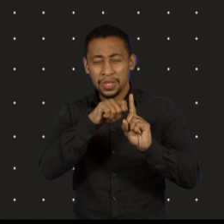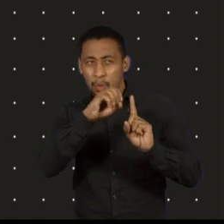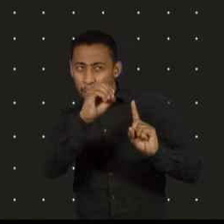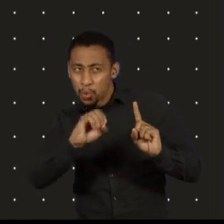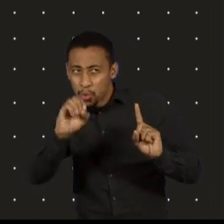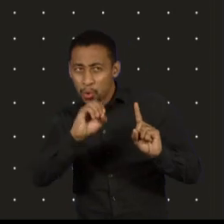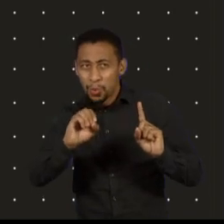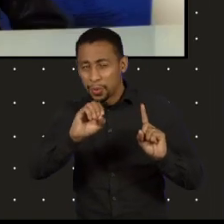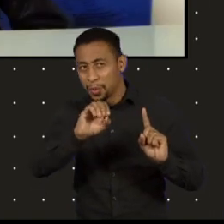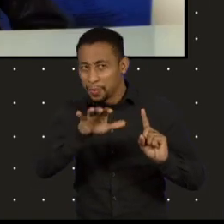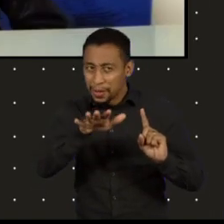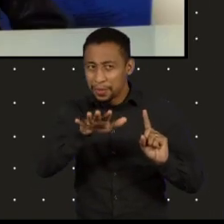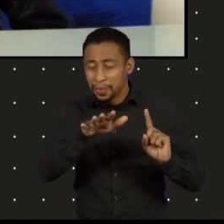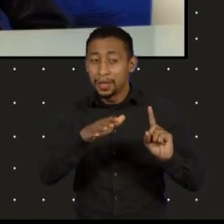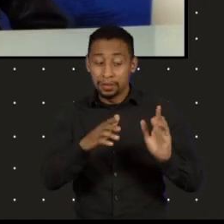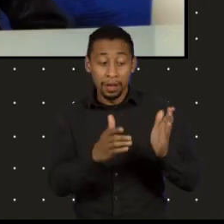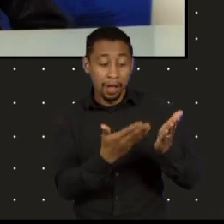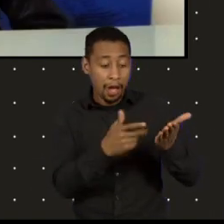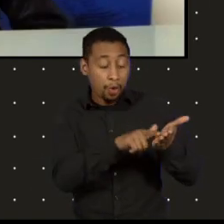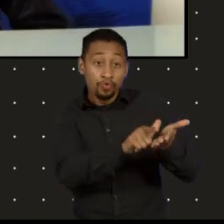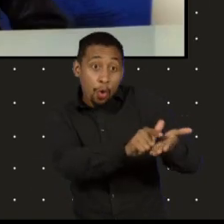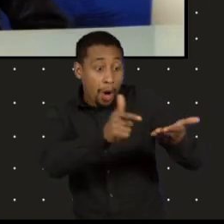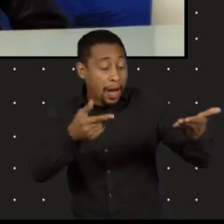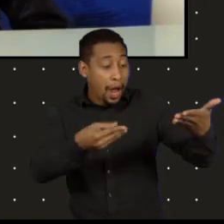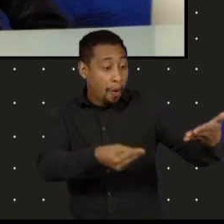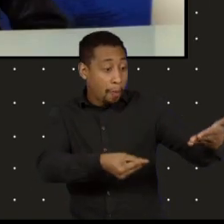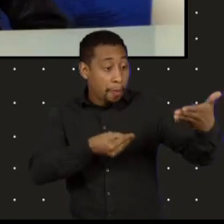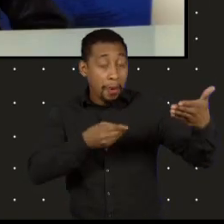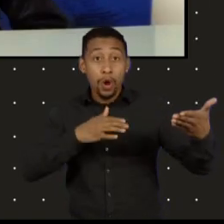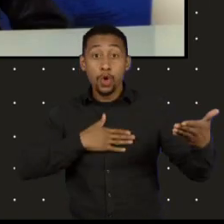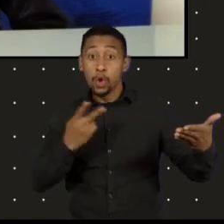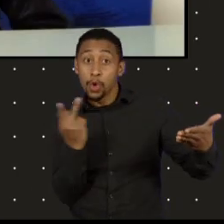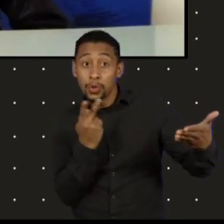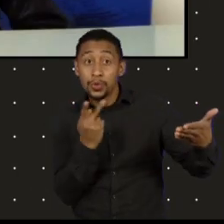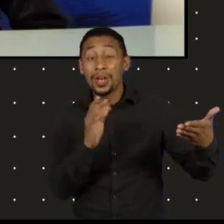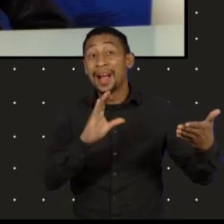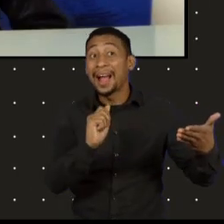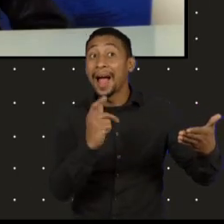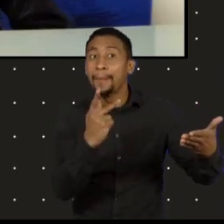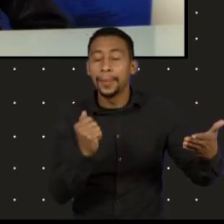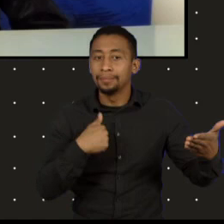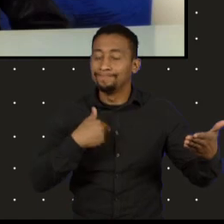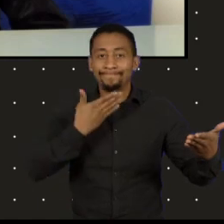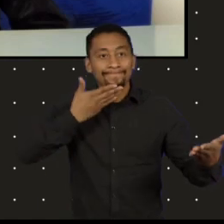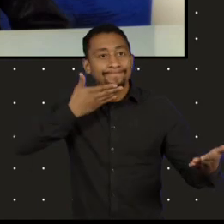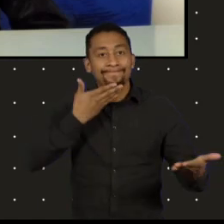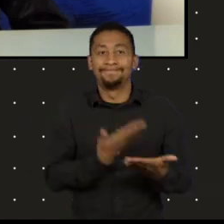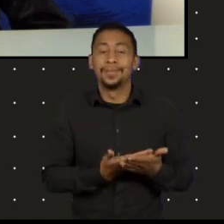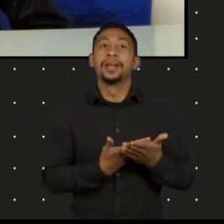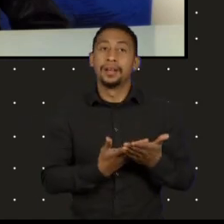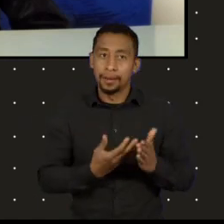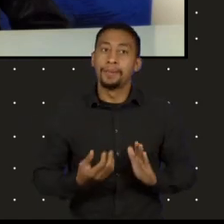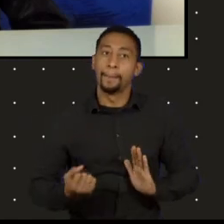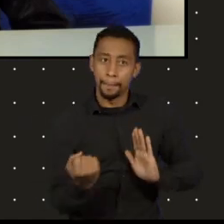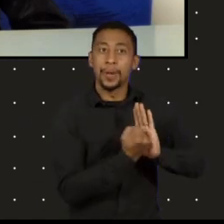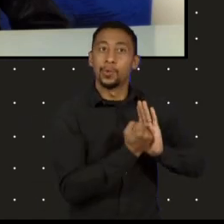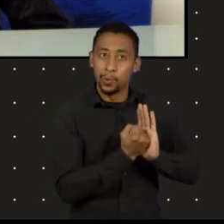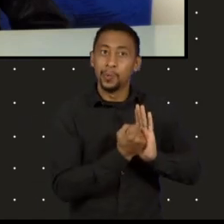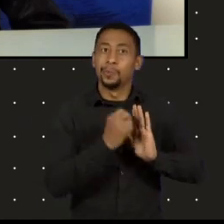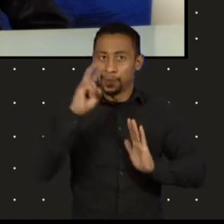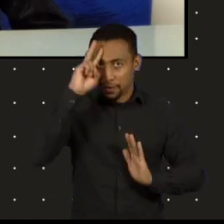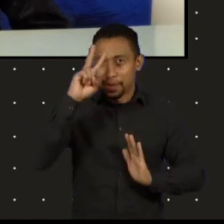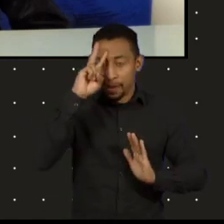Kafka, mais ou menos selou um período em que a Companhia de Ópera